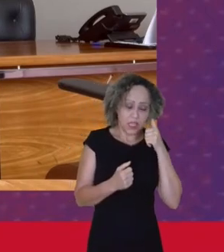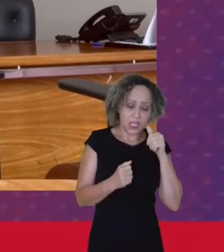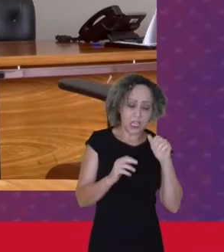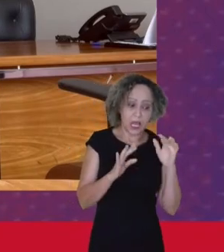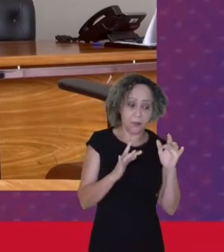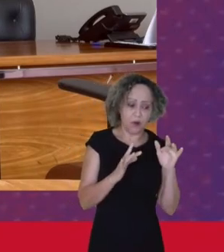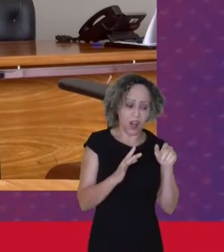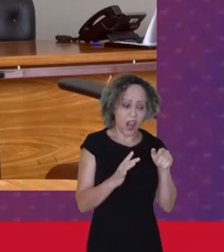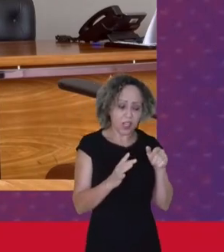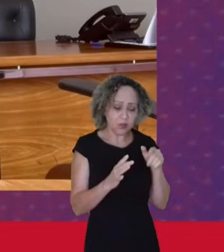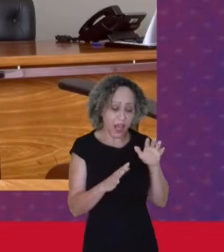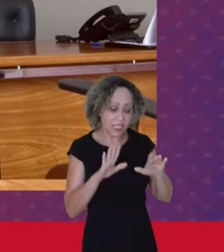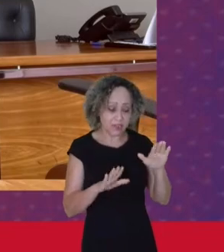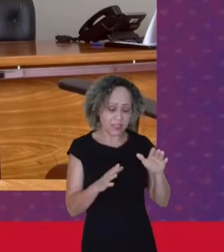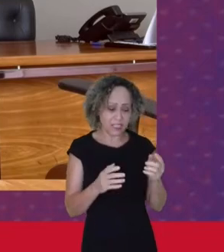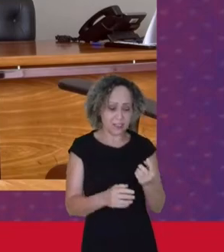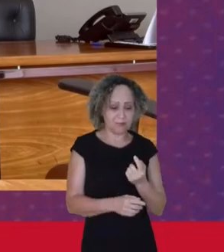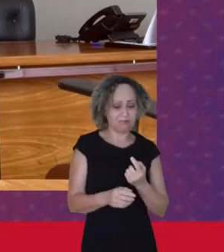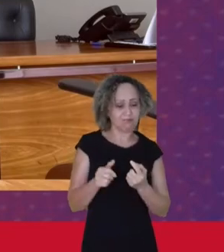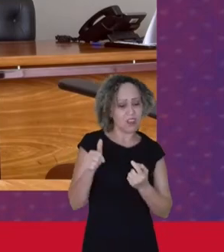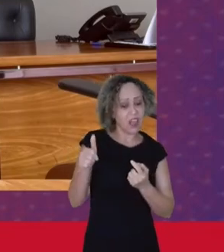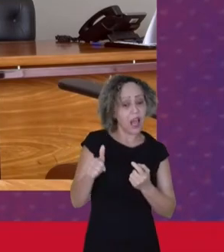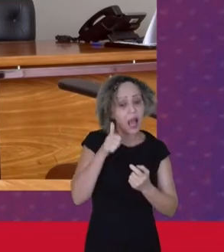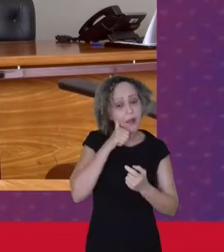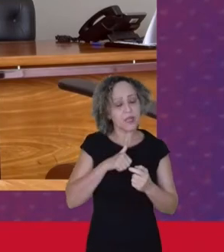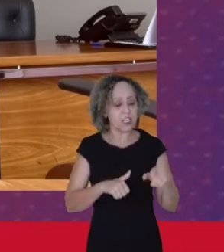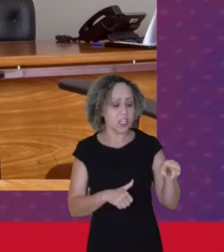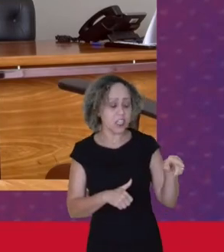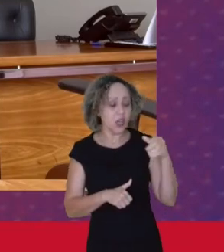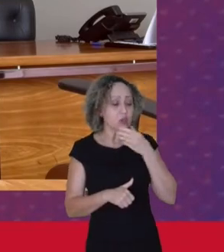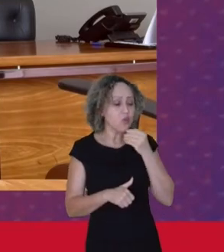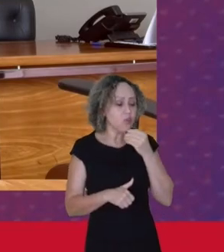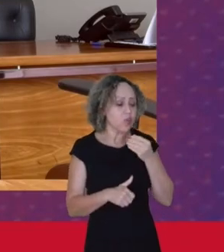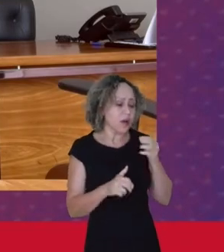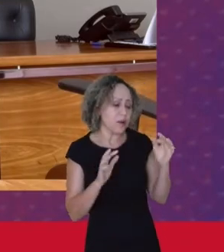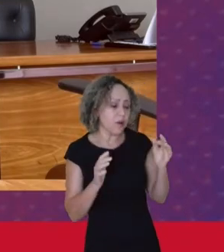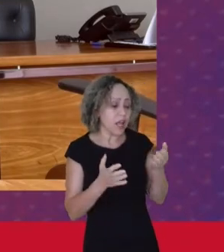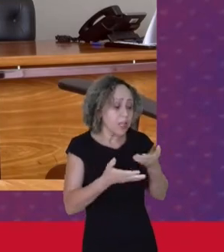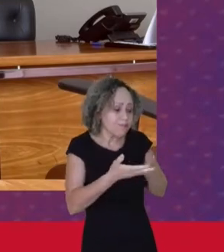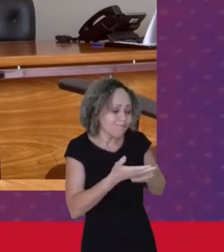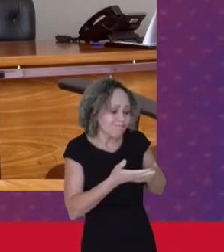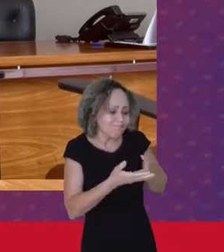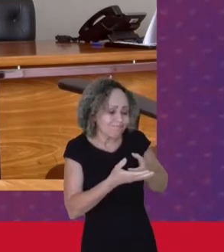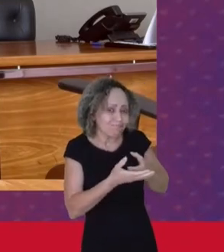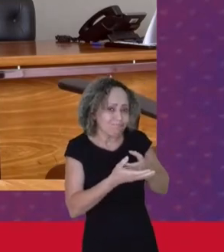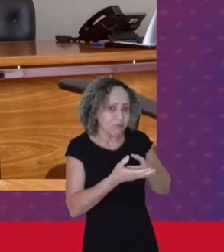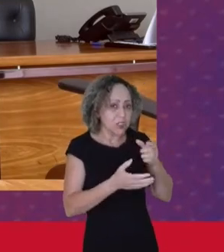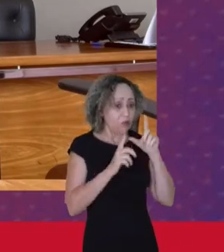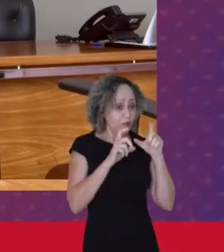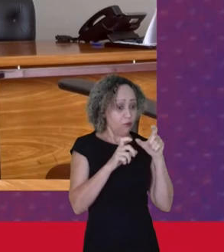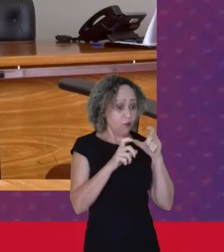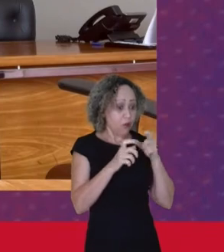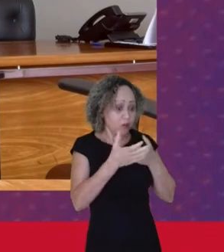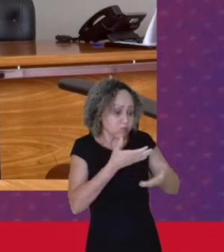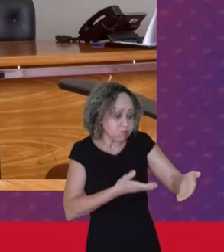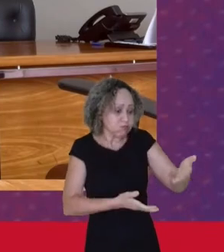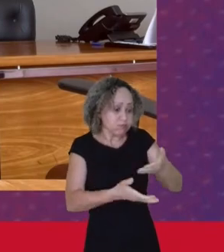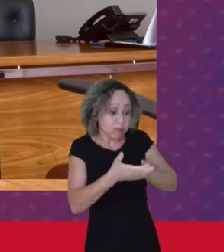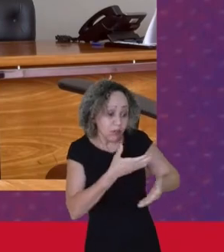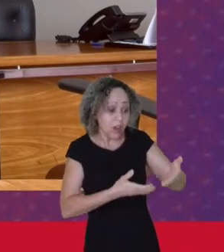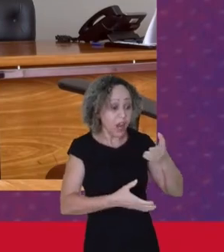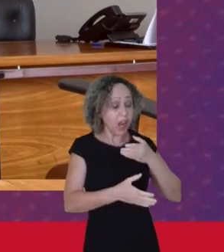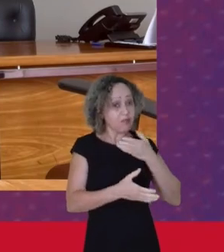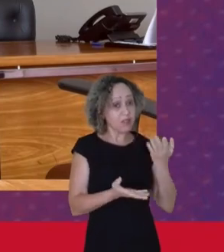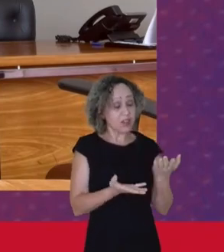esse namorado, e quando terminava a relação, esse namorado colocava essas fotos, divulgava nas redes